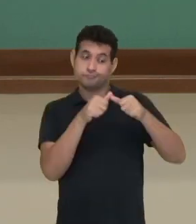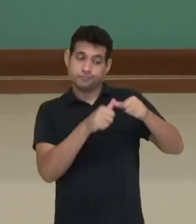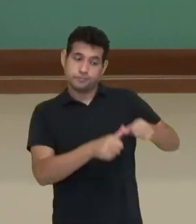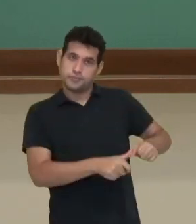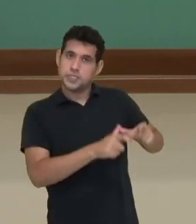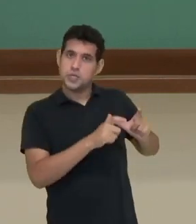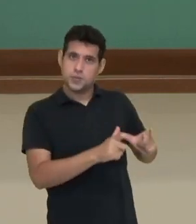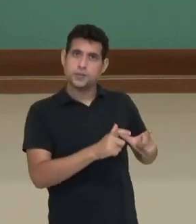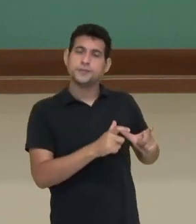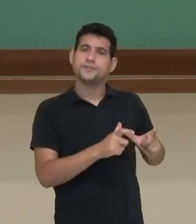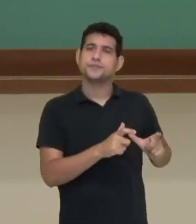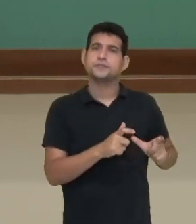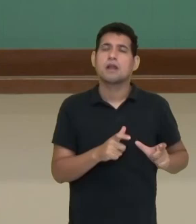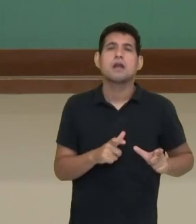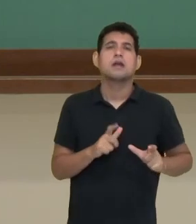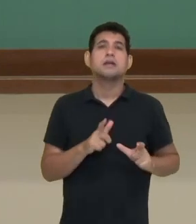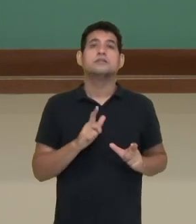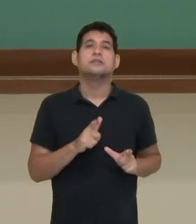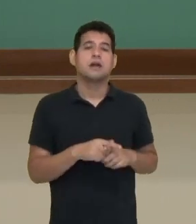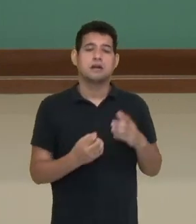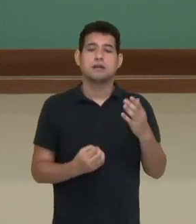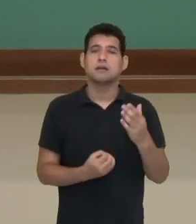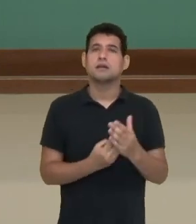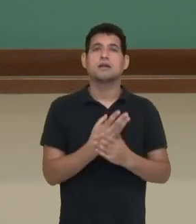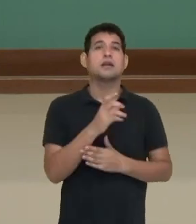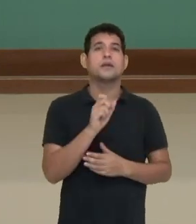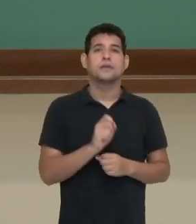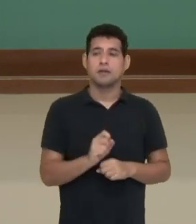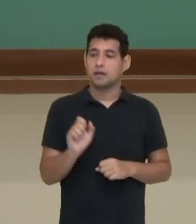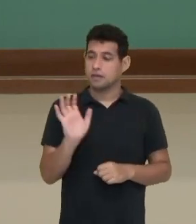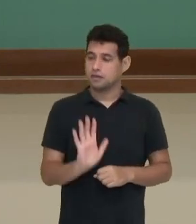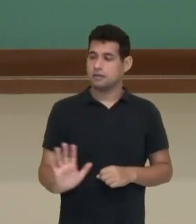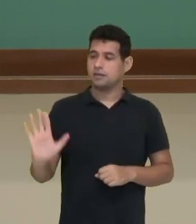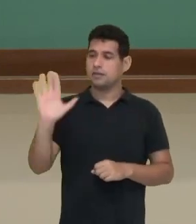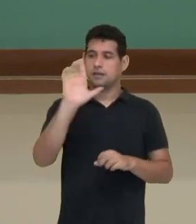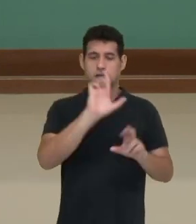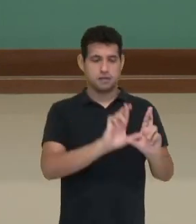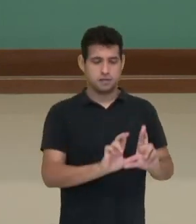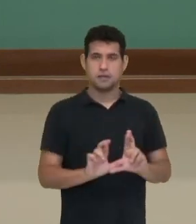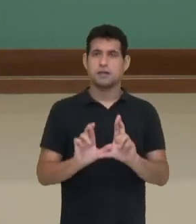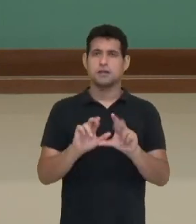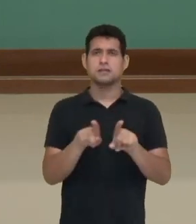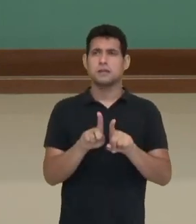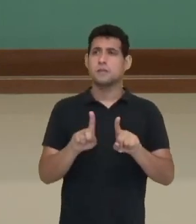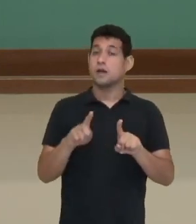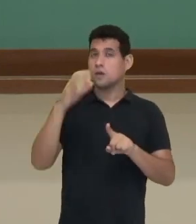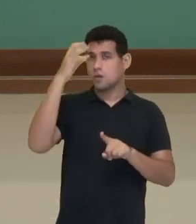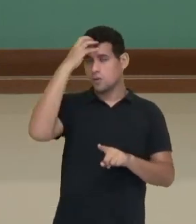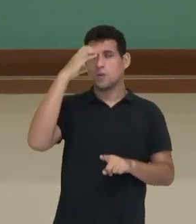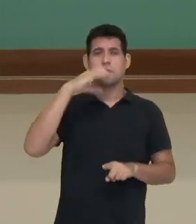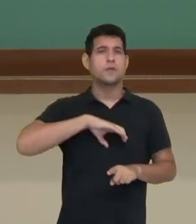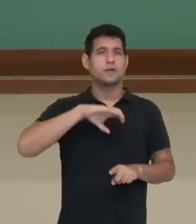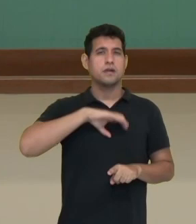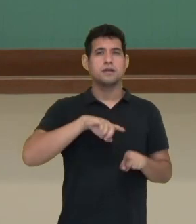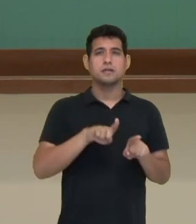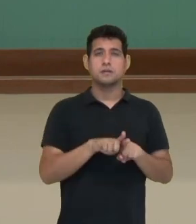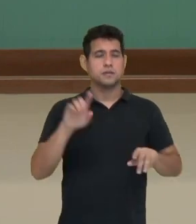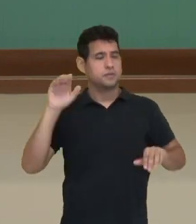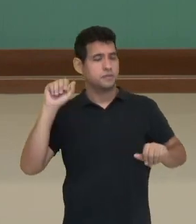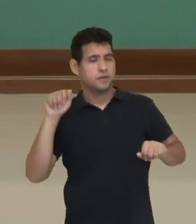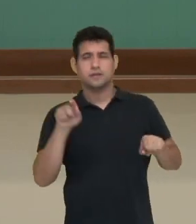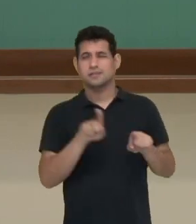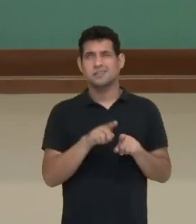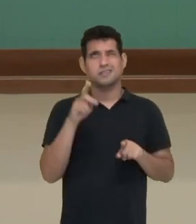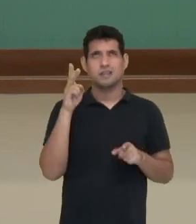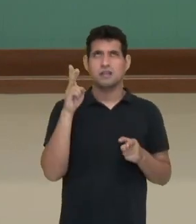ali, eles desenvolveram também aquela região. E lembrando que a coroa portuguesa, espanhola, agora a